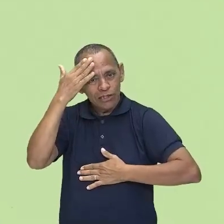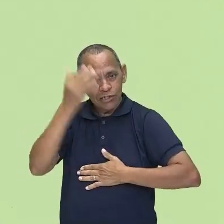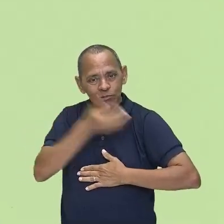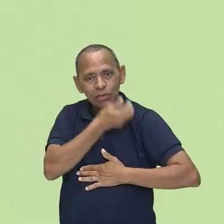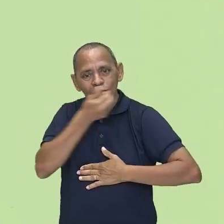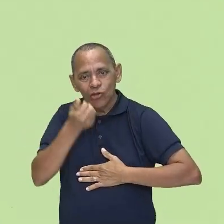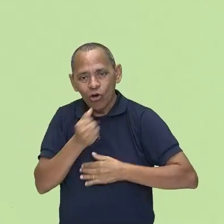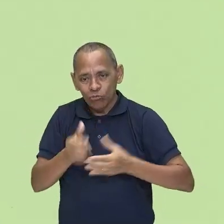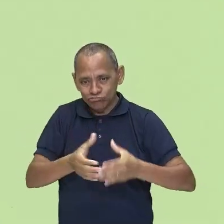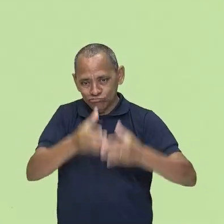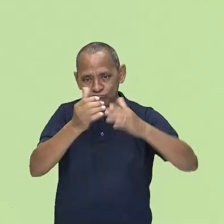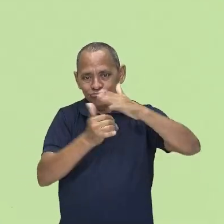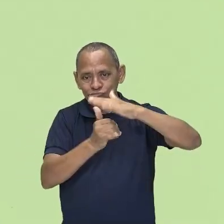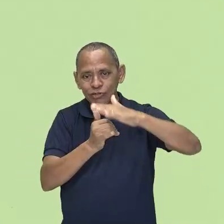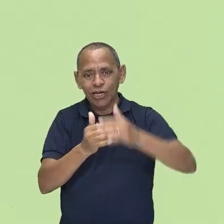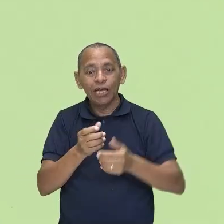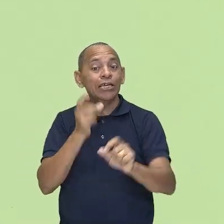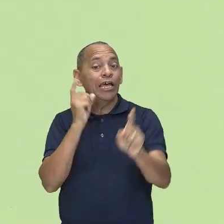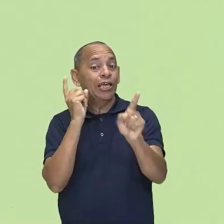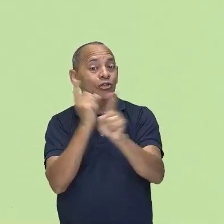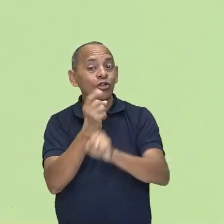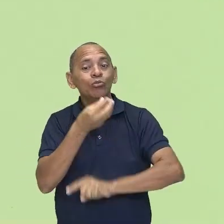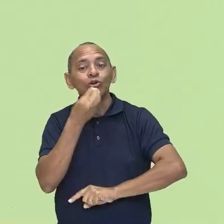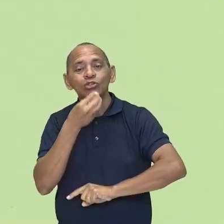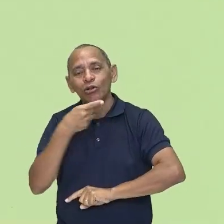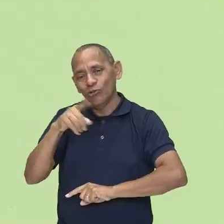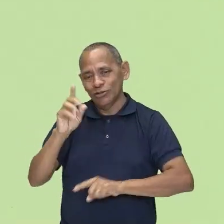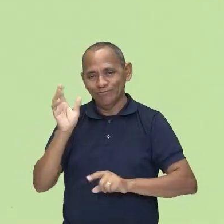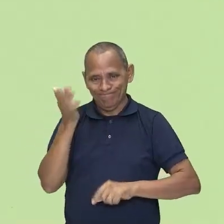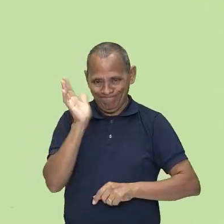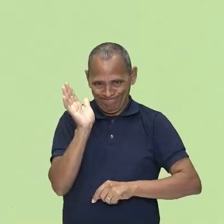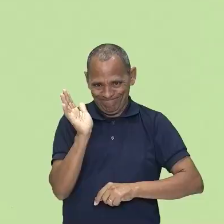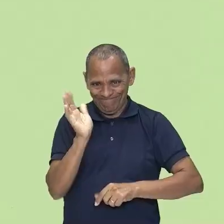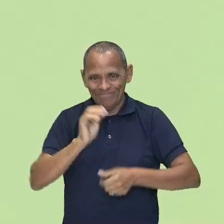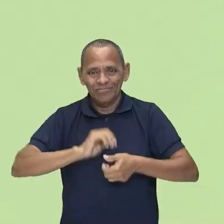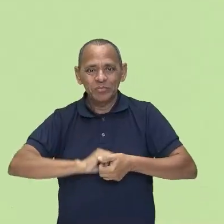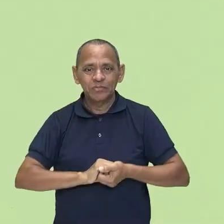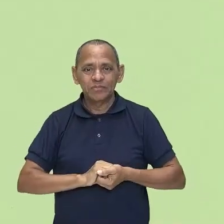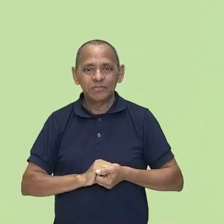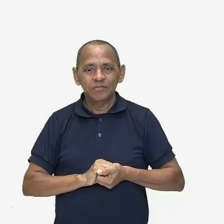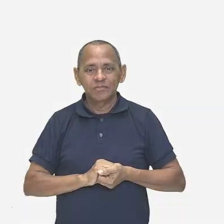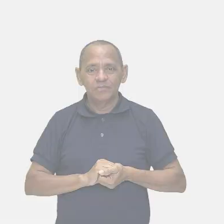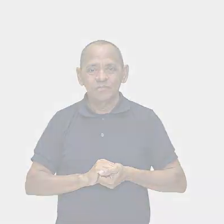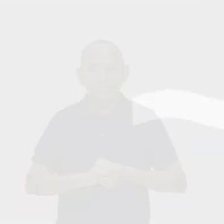e aí a gente se encontra aqui em outra oportunidade. Tchau, pessoal, até mais.